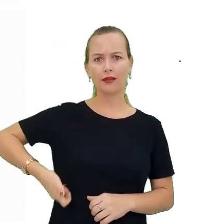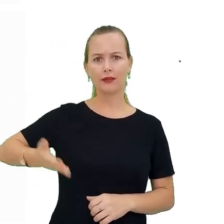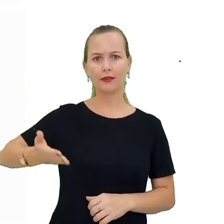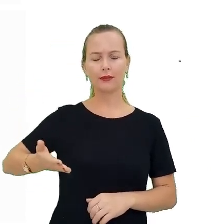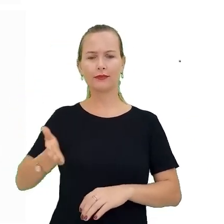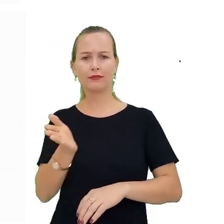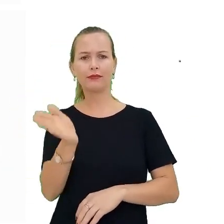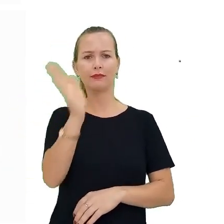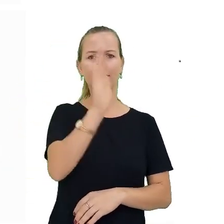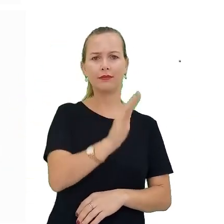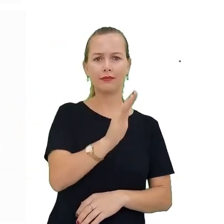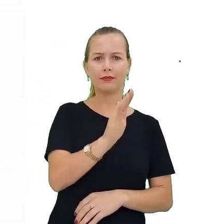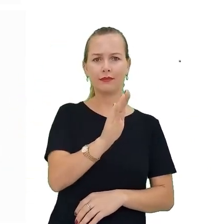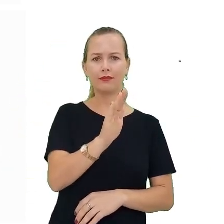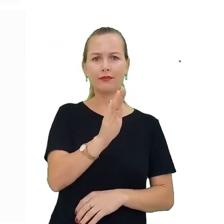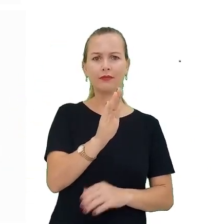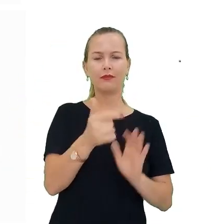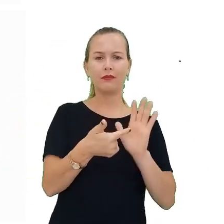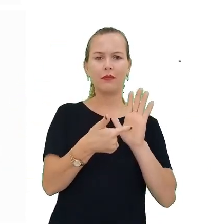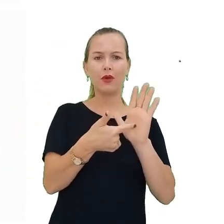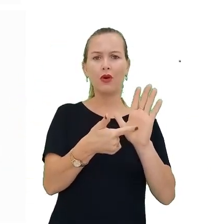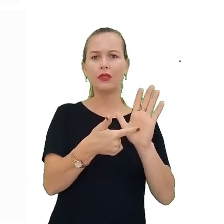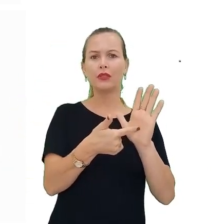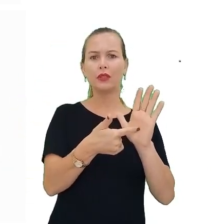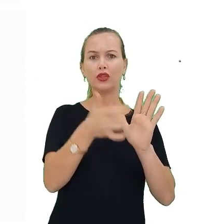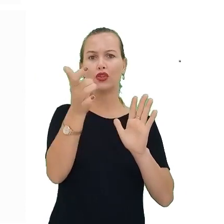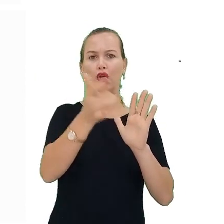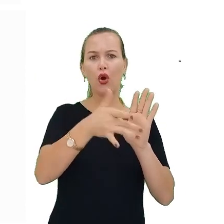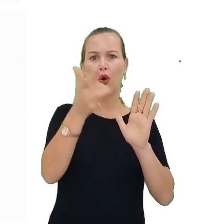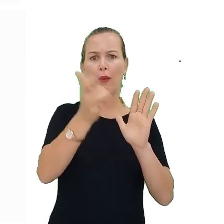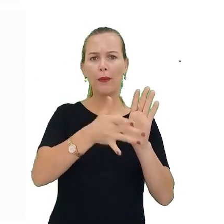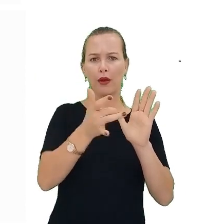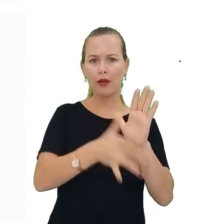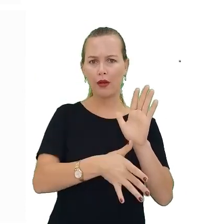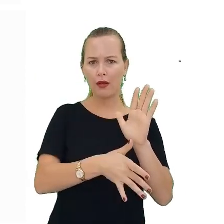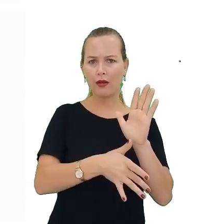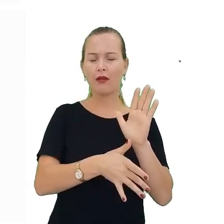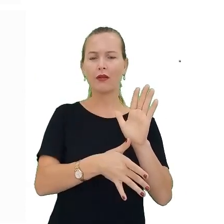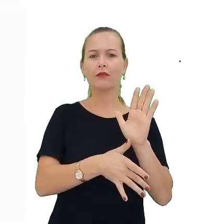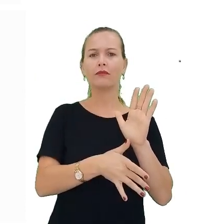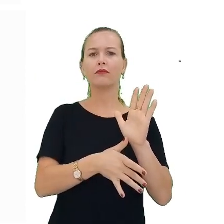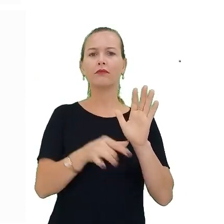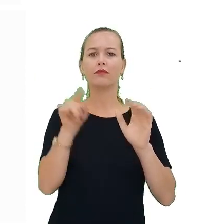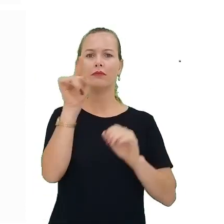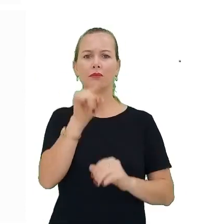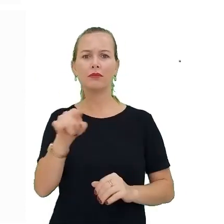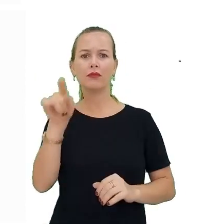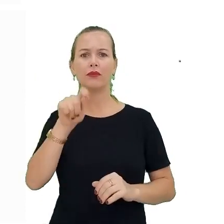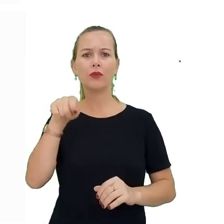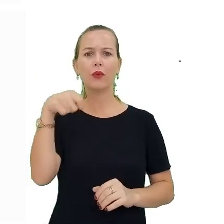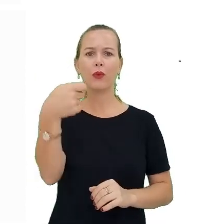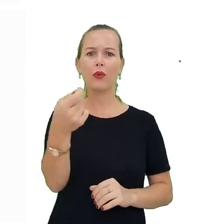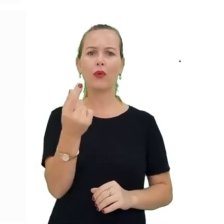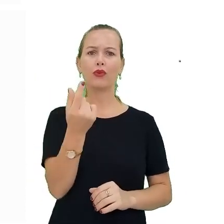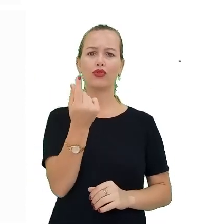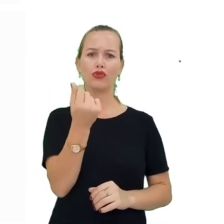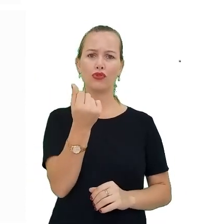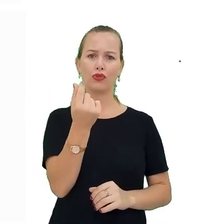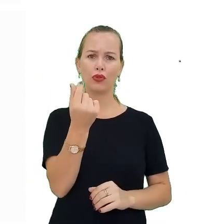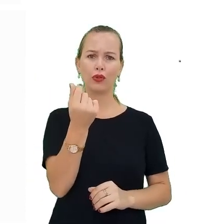gastos, a coluna da direita mostra o que sobrou, a representação da moeda real no